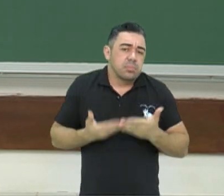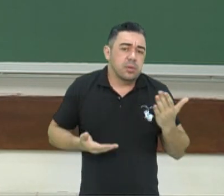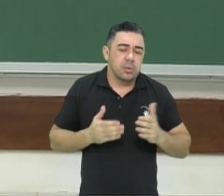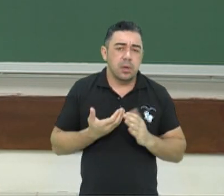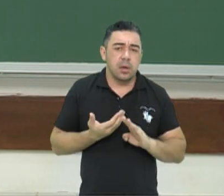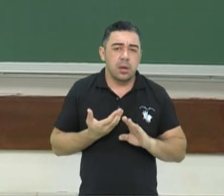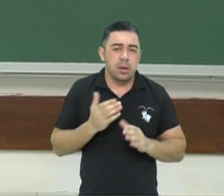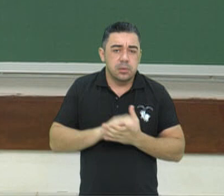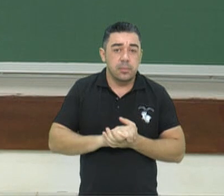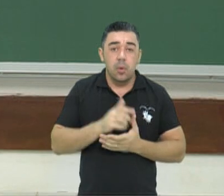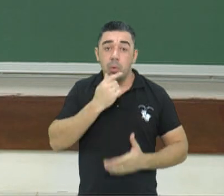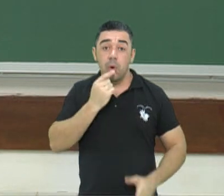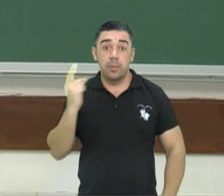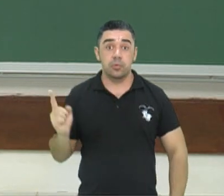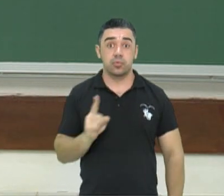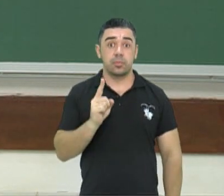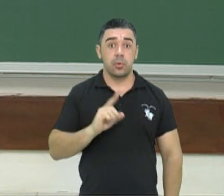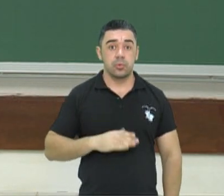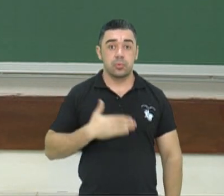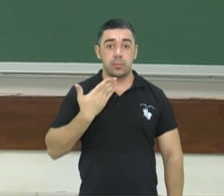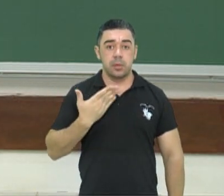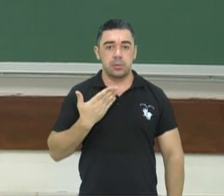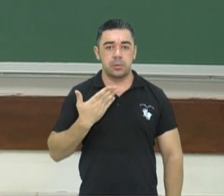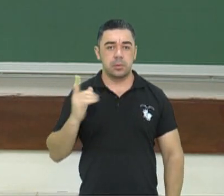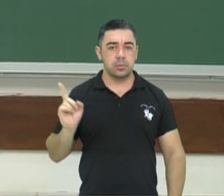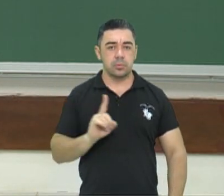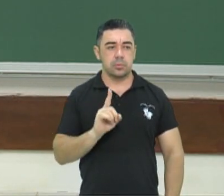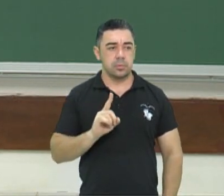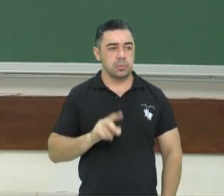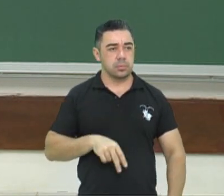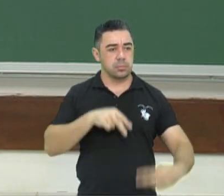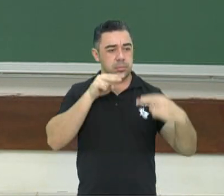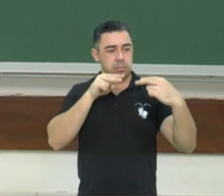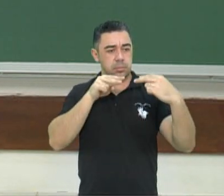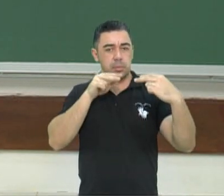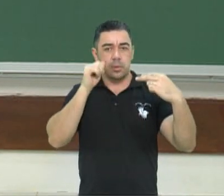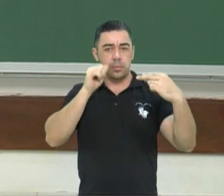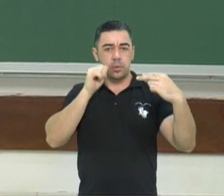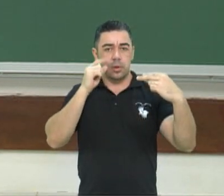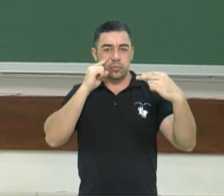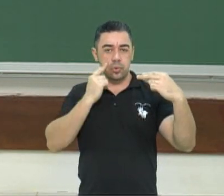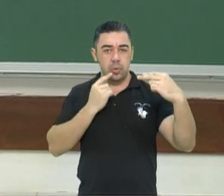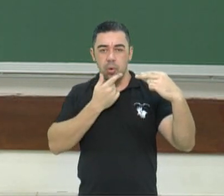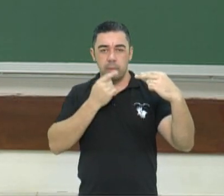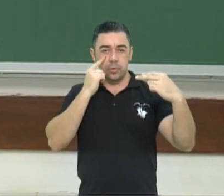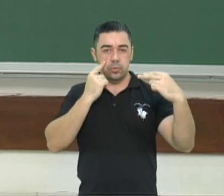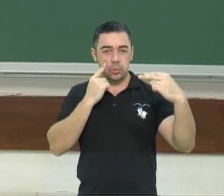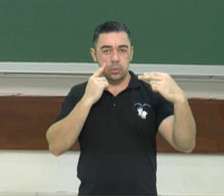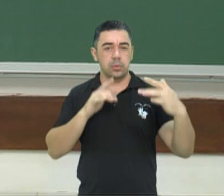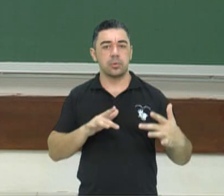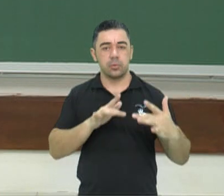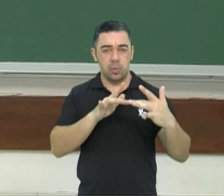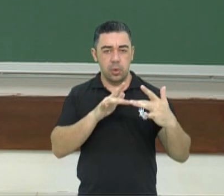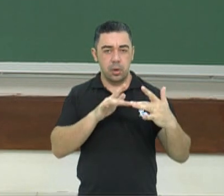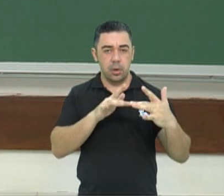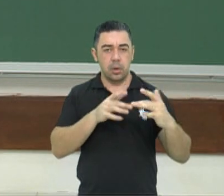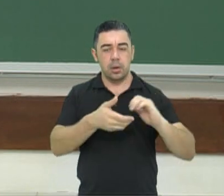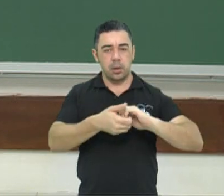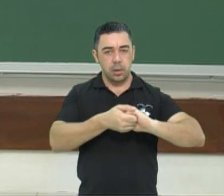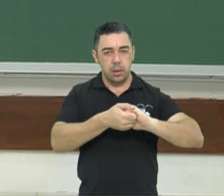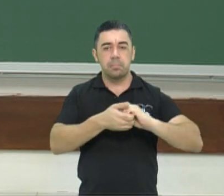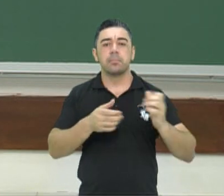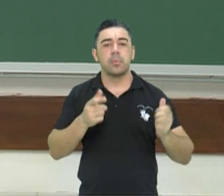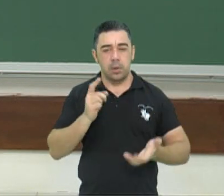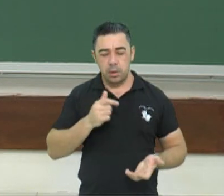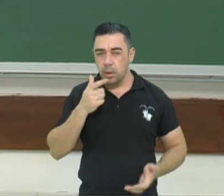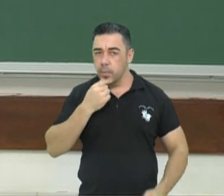Lai apareceu de surpresa lá. Nessa aparição de surpresa, eles se olharam, ela chorou, ele chorou, ela estendeu sua mão, tocou nele, ele saiu e ela continuou